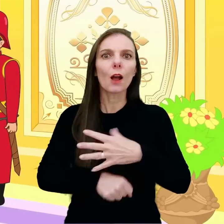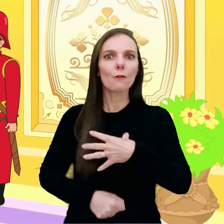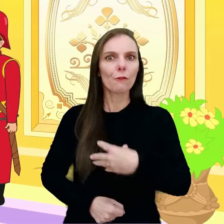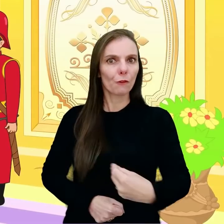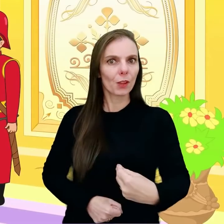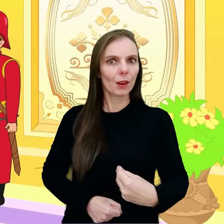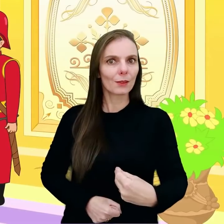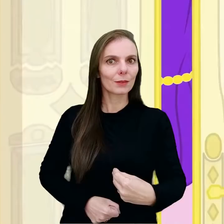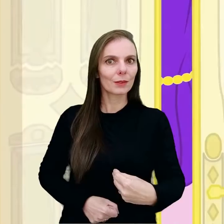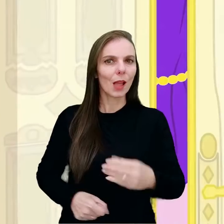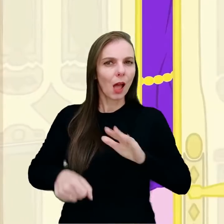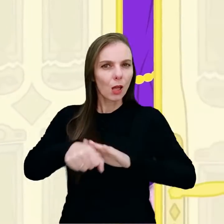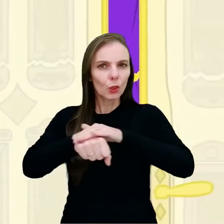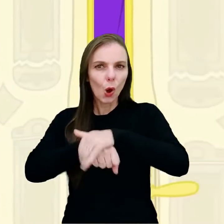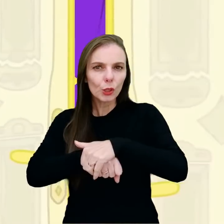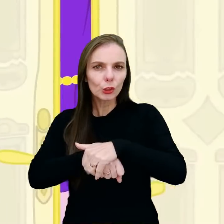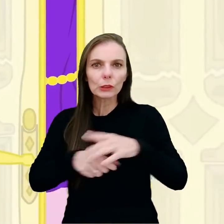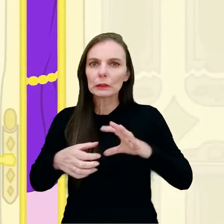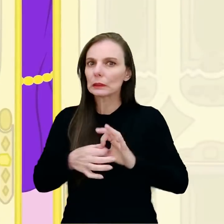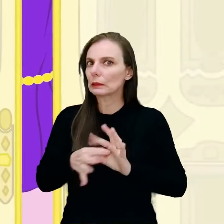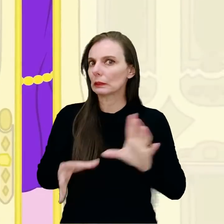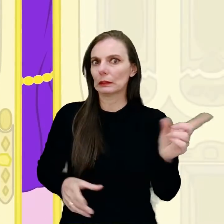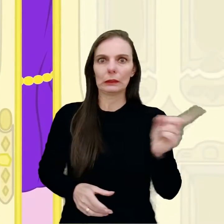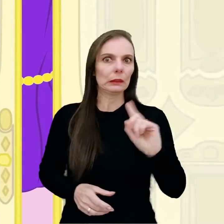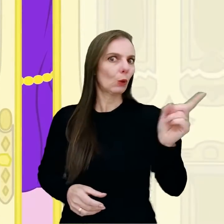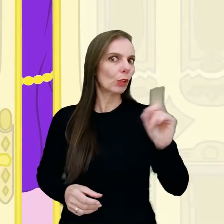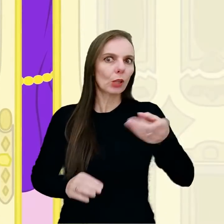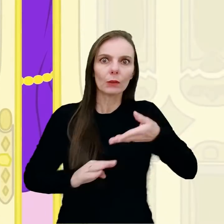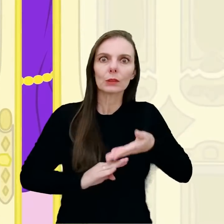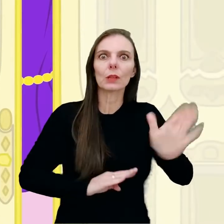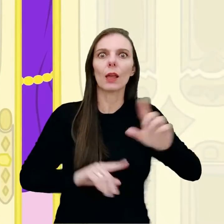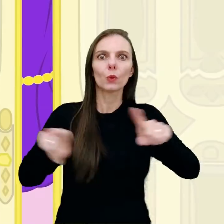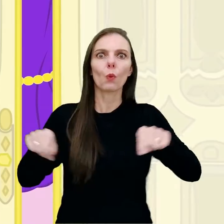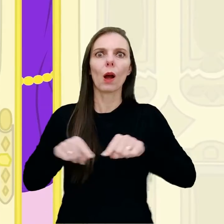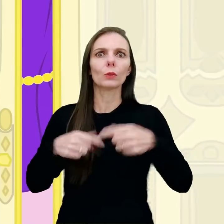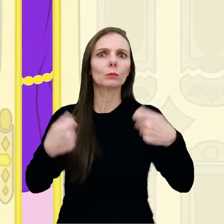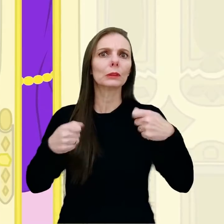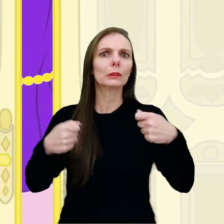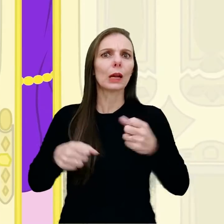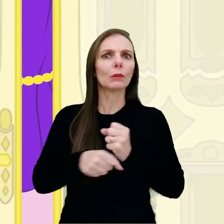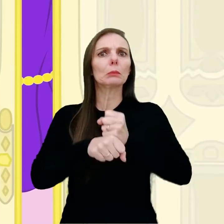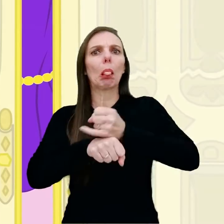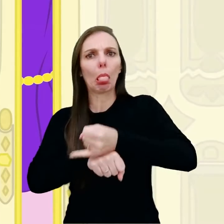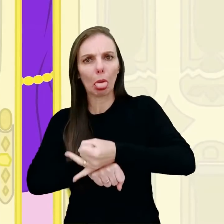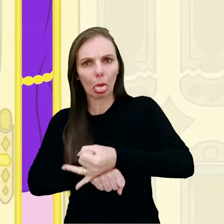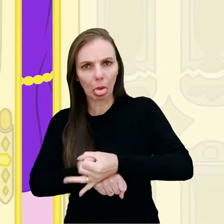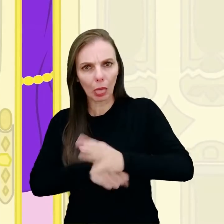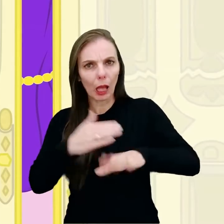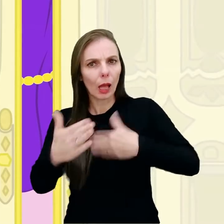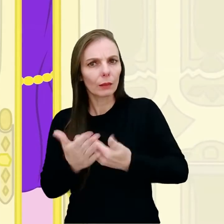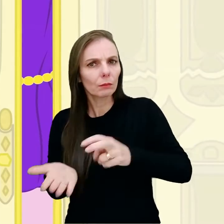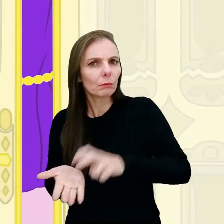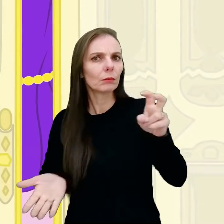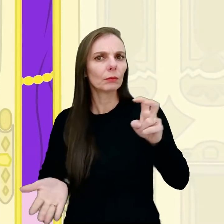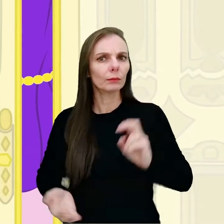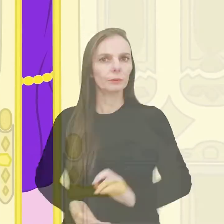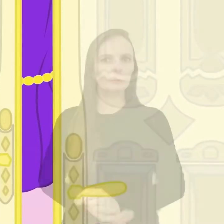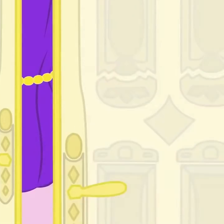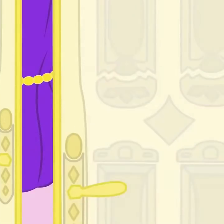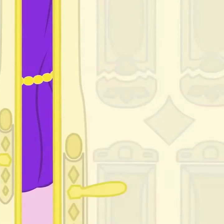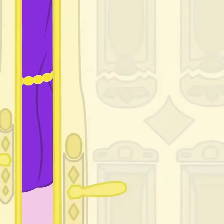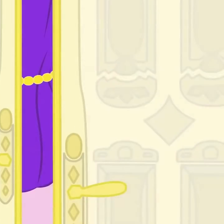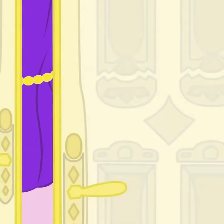filhas com seu coração e quando elas iam dormir à noite, ele não as deixava sair do quarto até o dia seguinte.